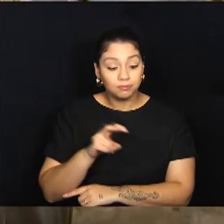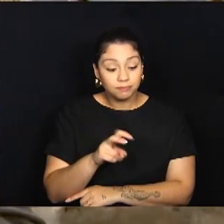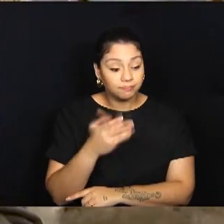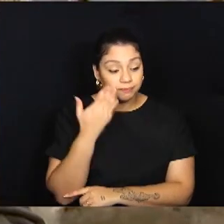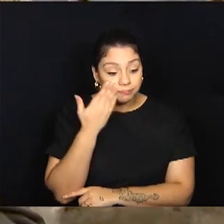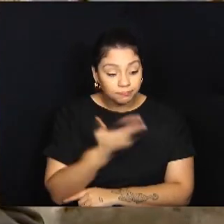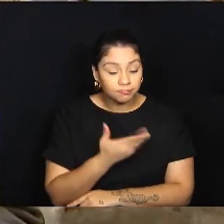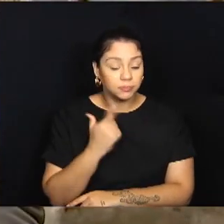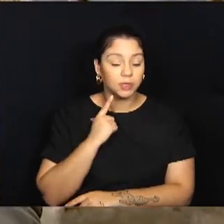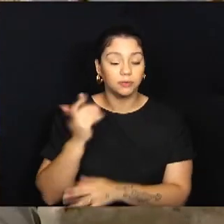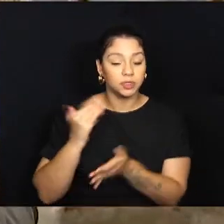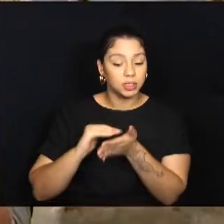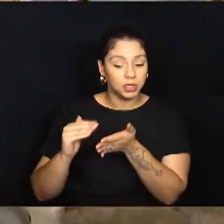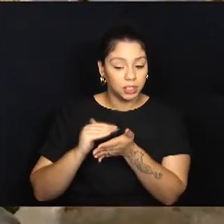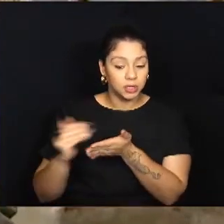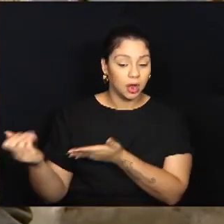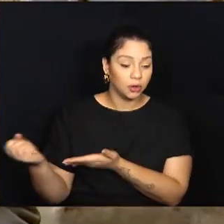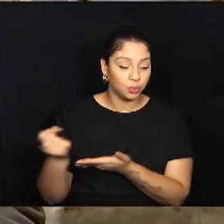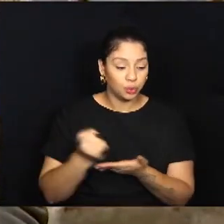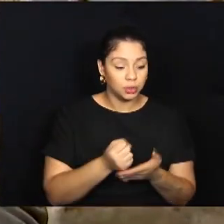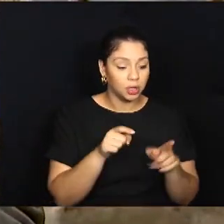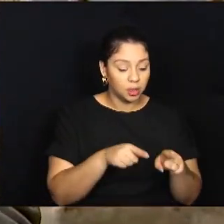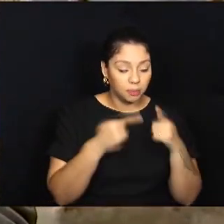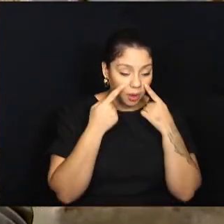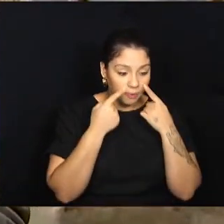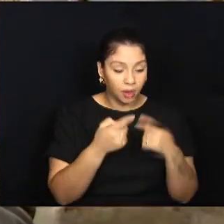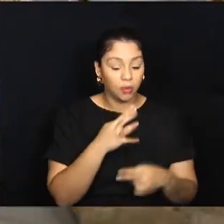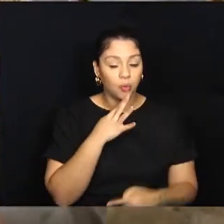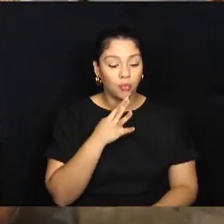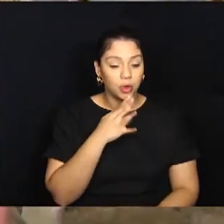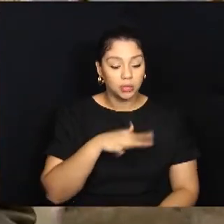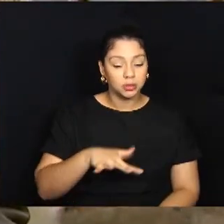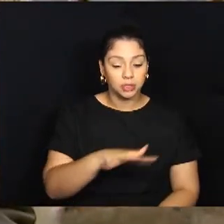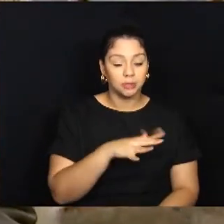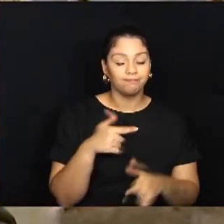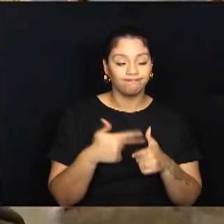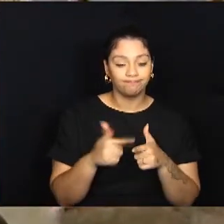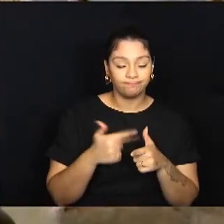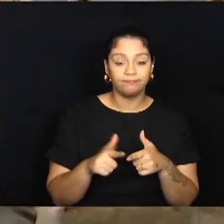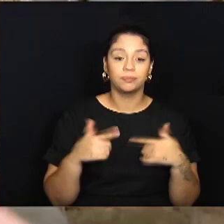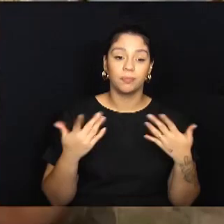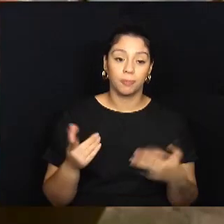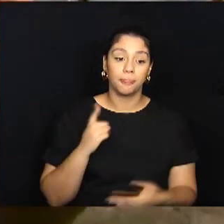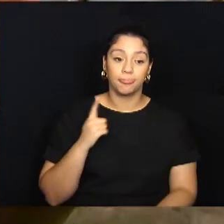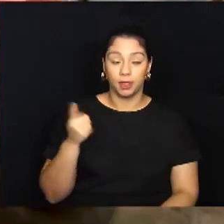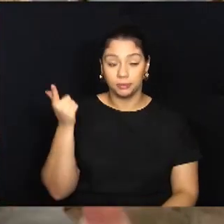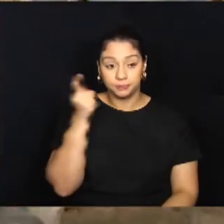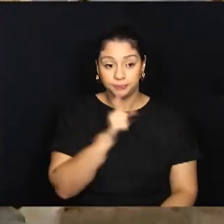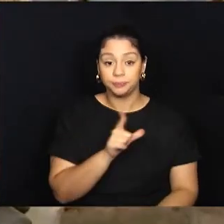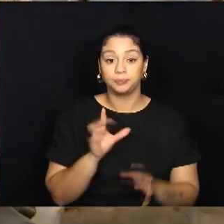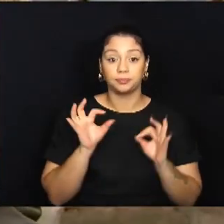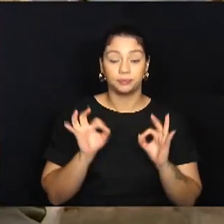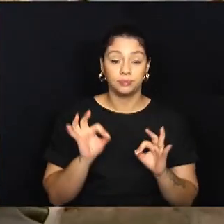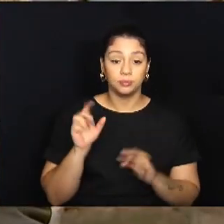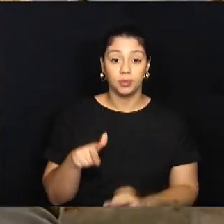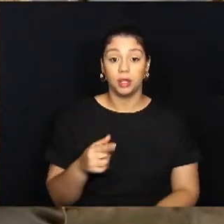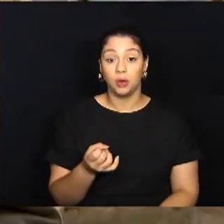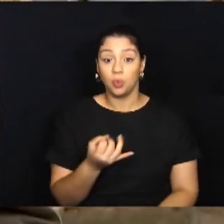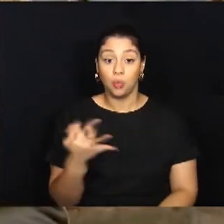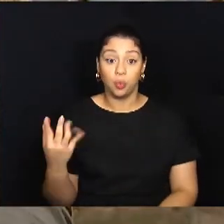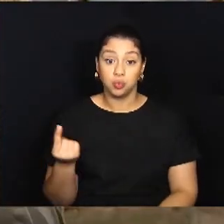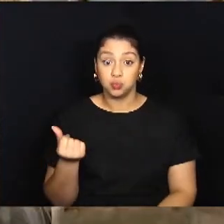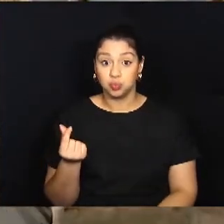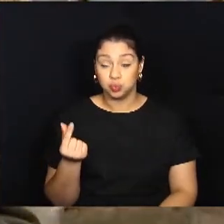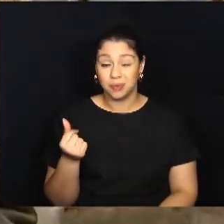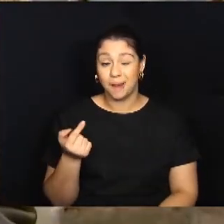vezes secretários aqui para conhecerem o problema e, enfim, nós conseguimos uma quantidade de dinheiro que é